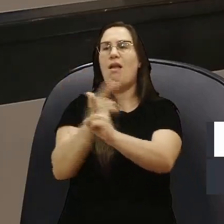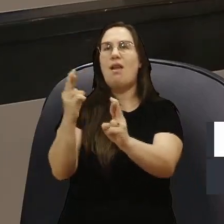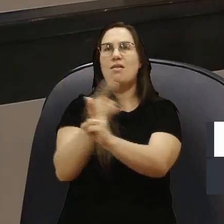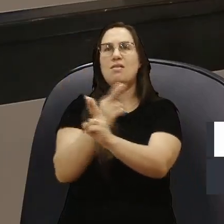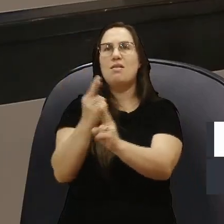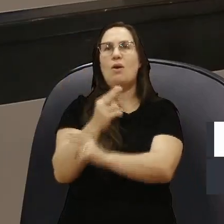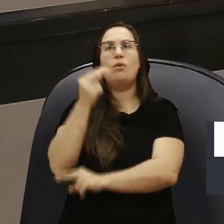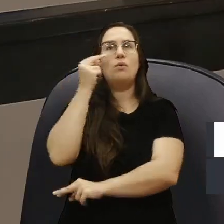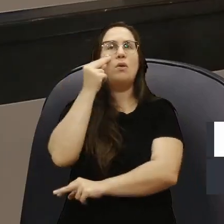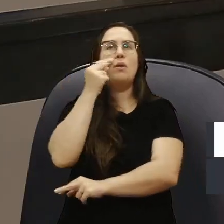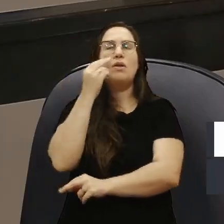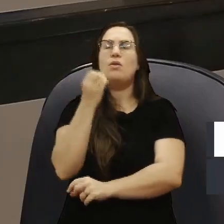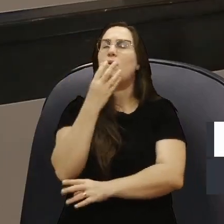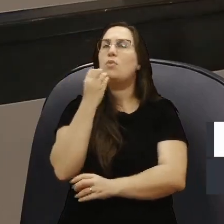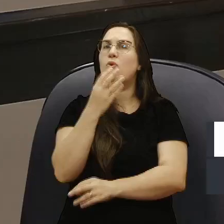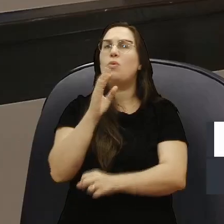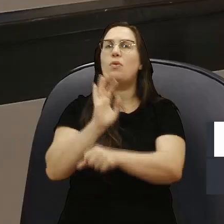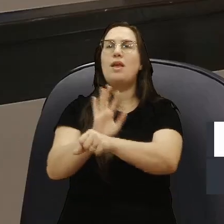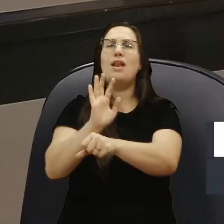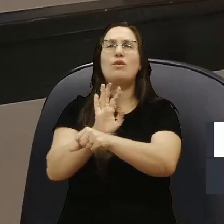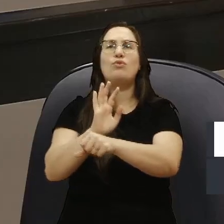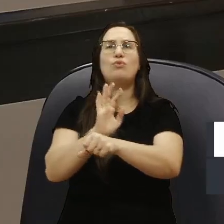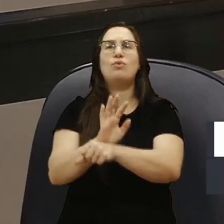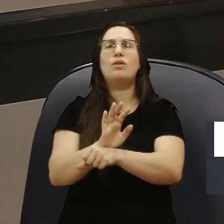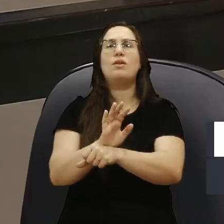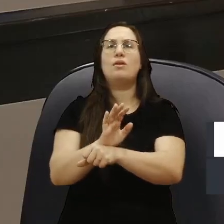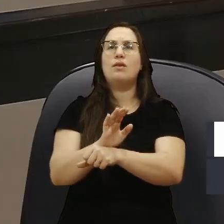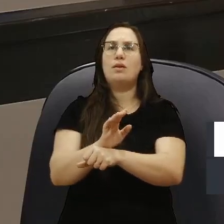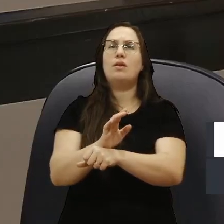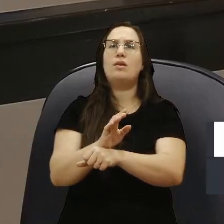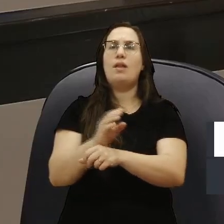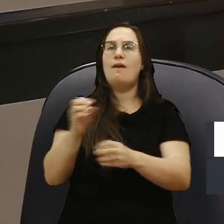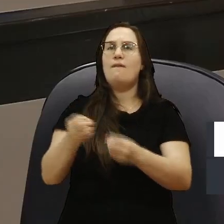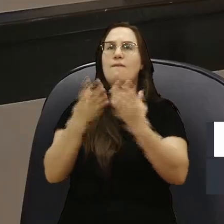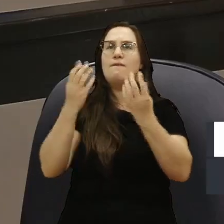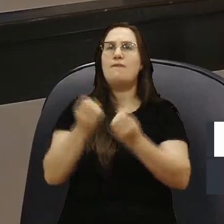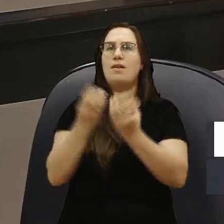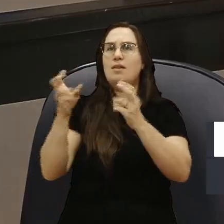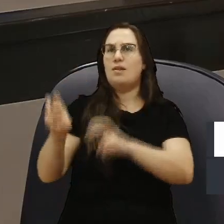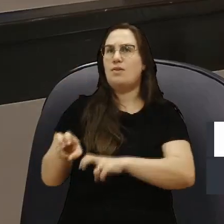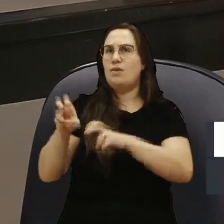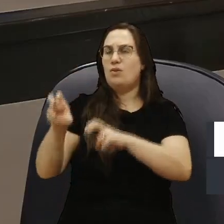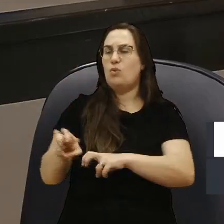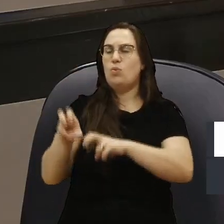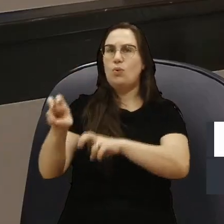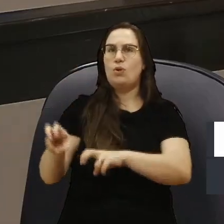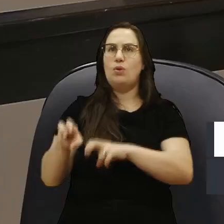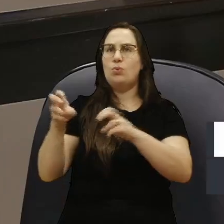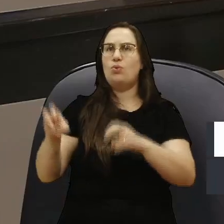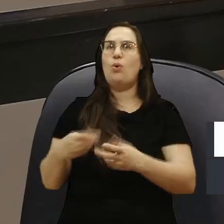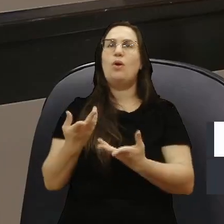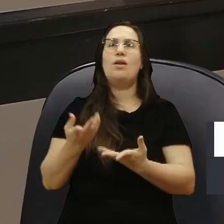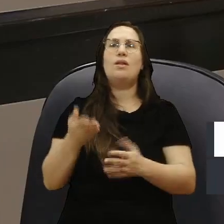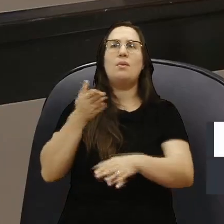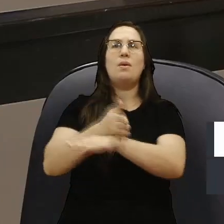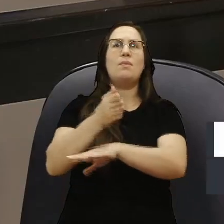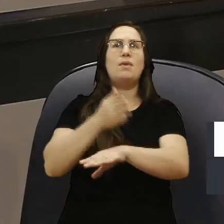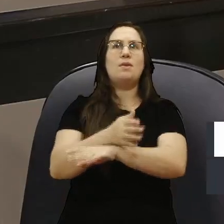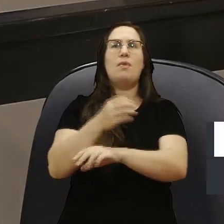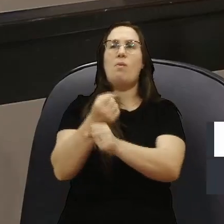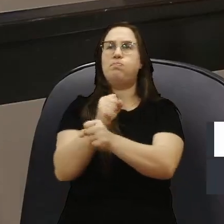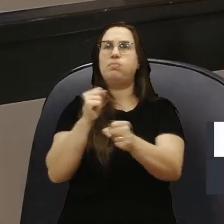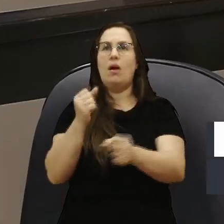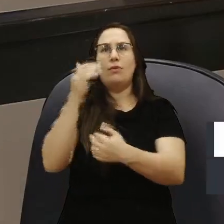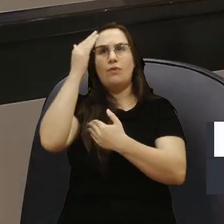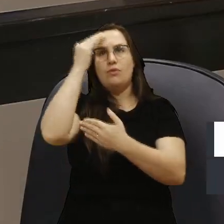diversas vezes e isso é muito bom. Até na questão ali a festa do interior, né, do agricultor, ele teve uma participação muito grande e isso a gente